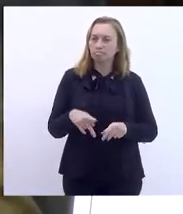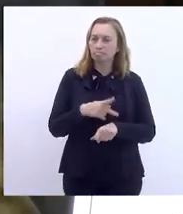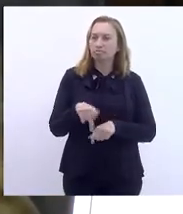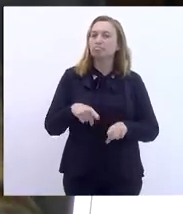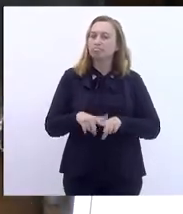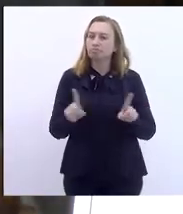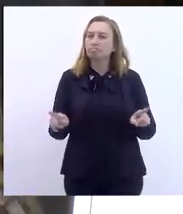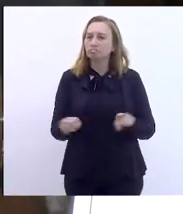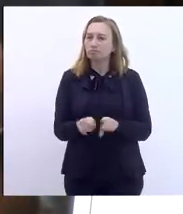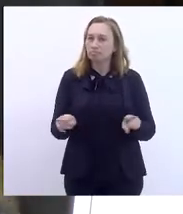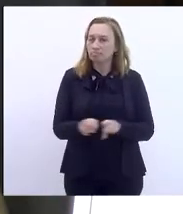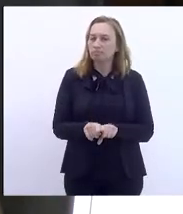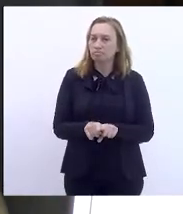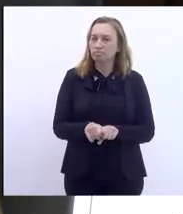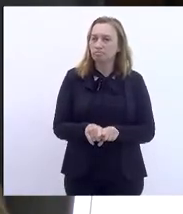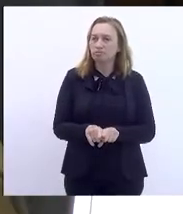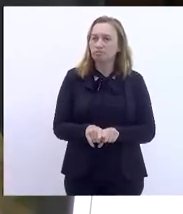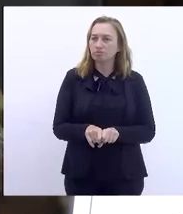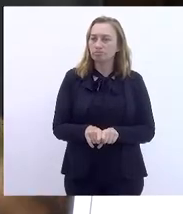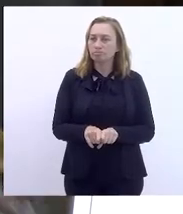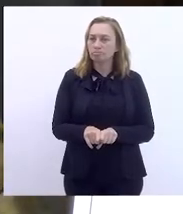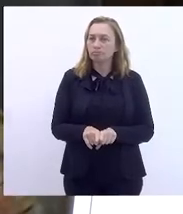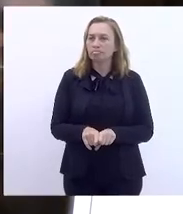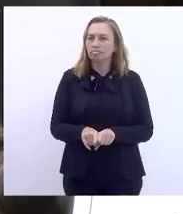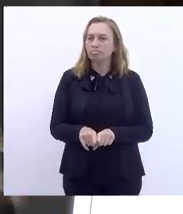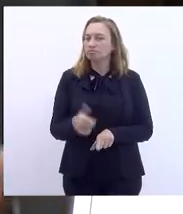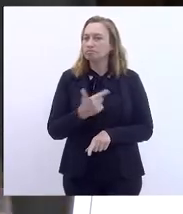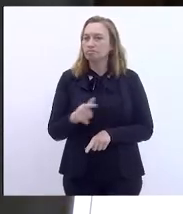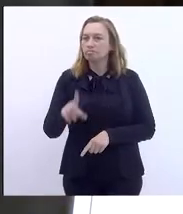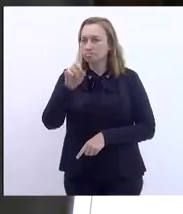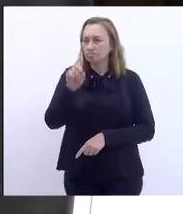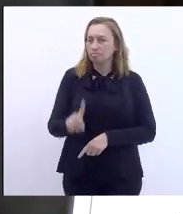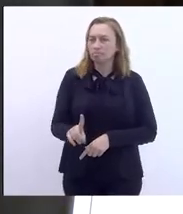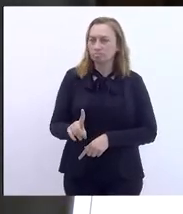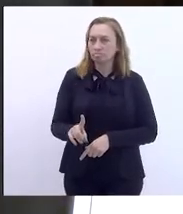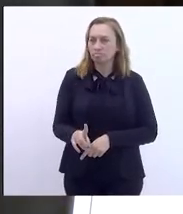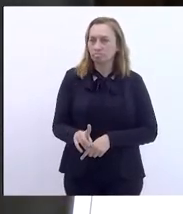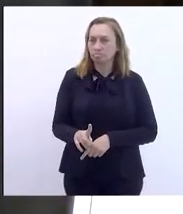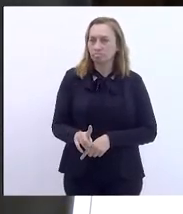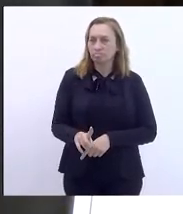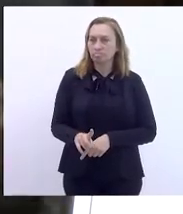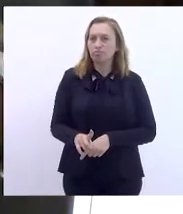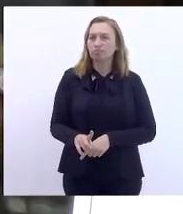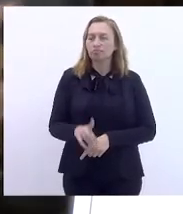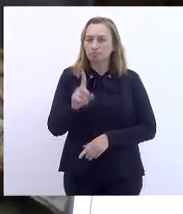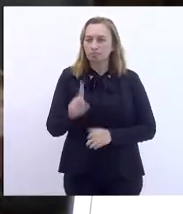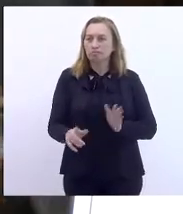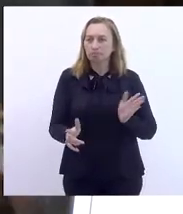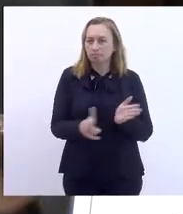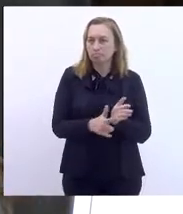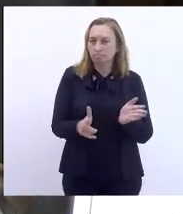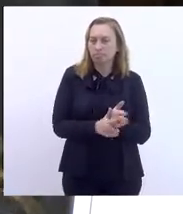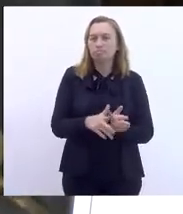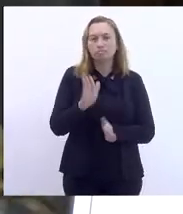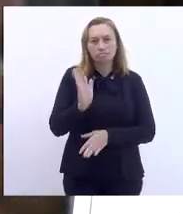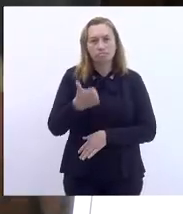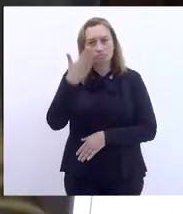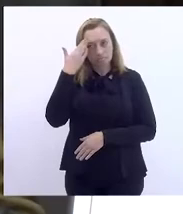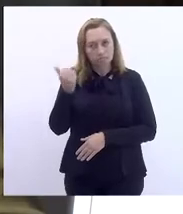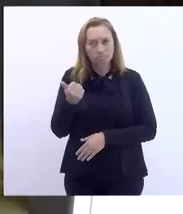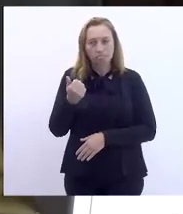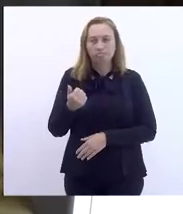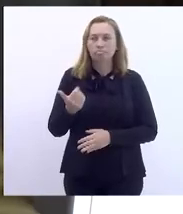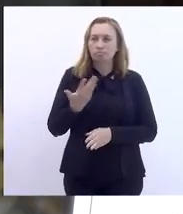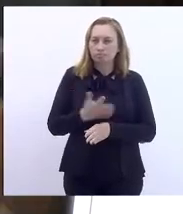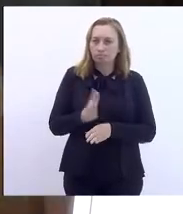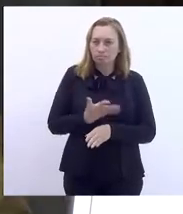também a maior população que não tem direito ainda que ter direito no papel a gente já sabe a